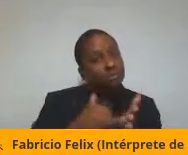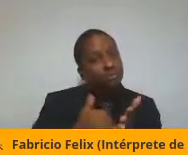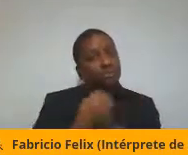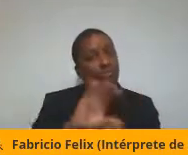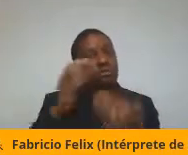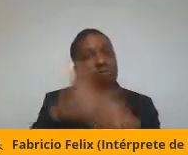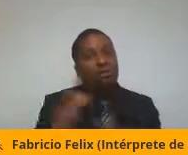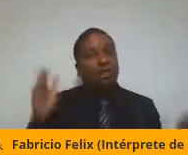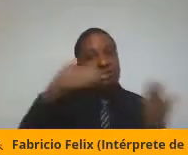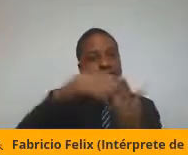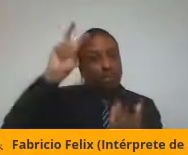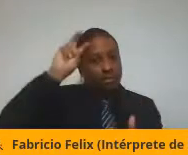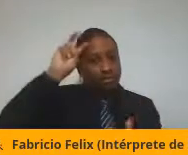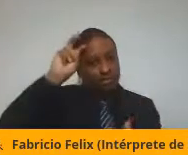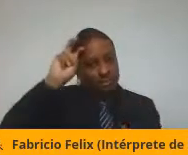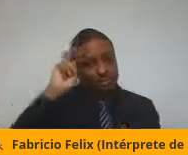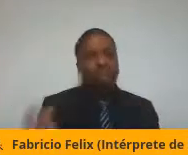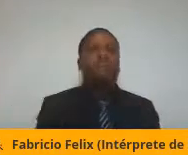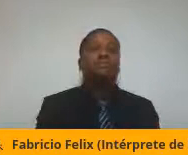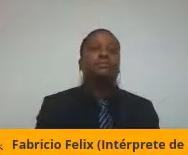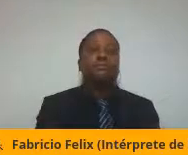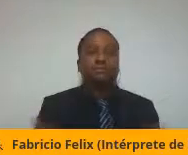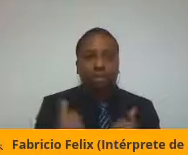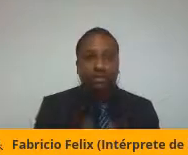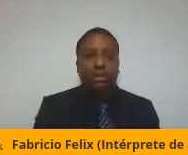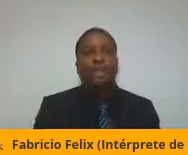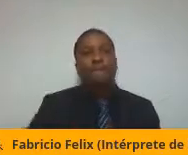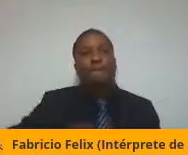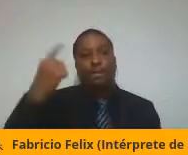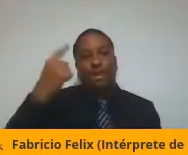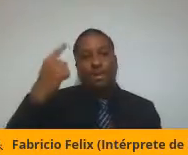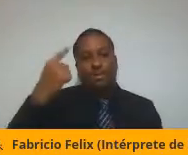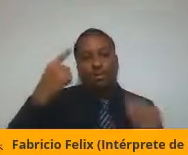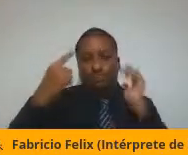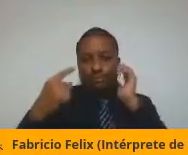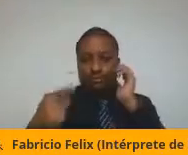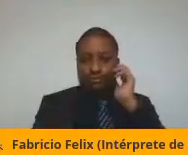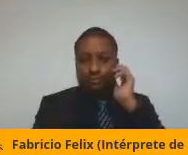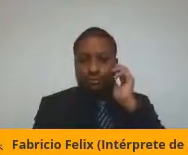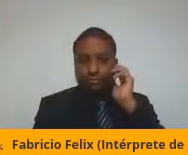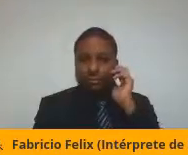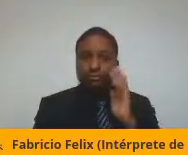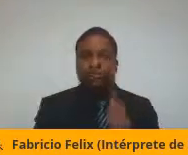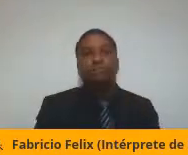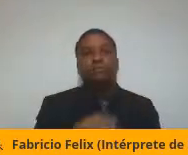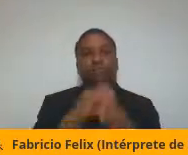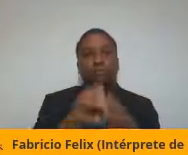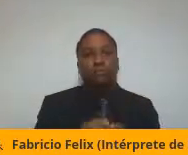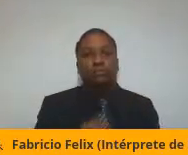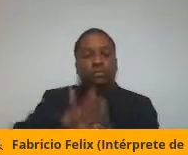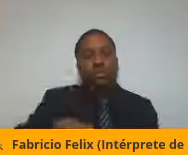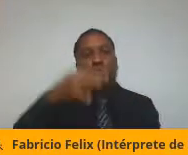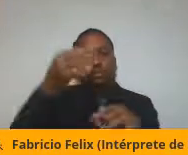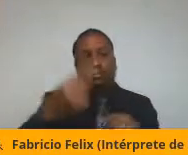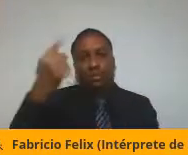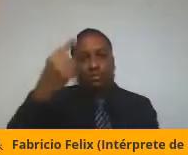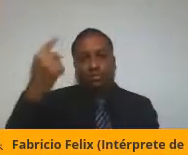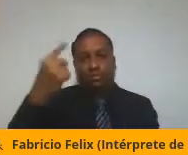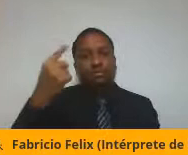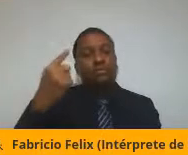ok? Vamos lá, Paulo Henrique, vamos primeiro, que a gente vai fazer o sorteio primeiro. Vamos fazer primeiro o